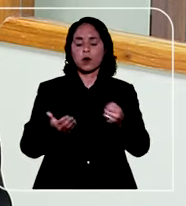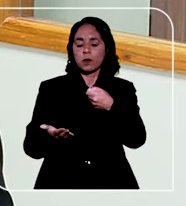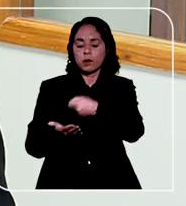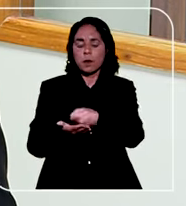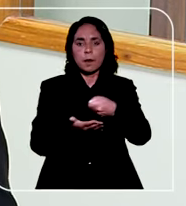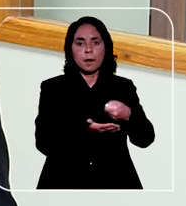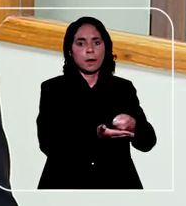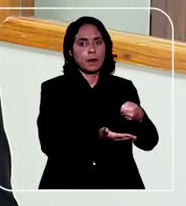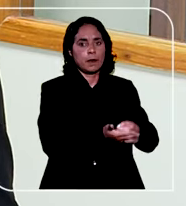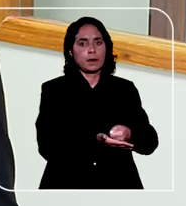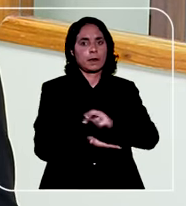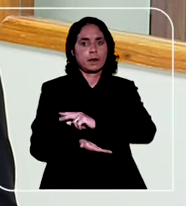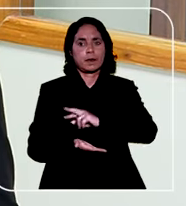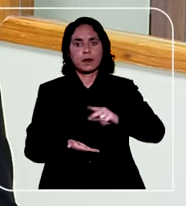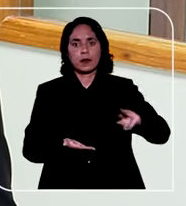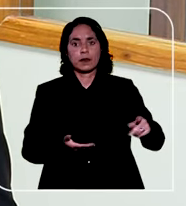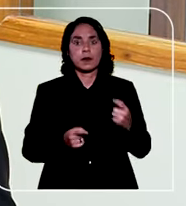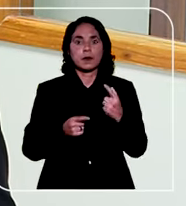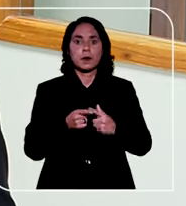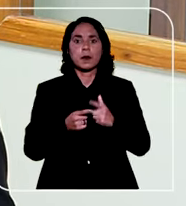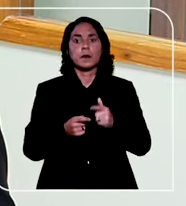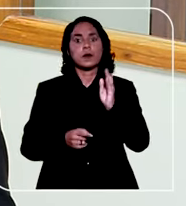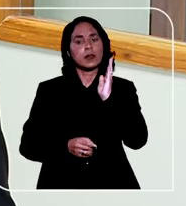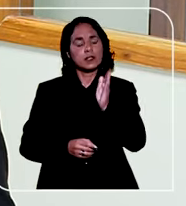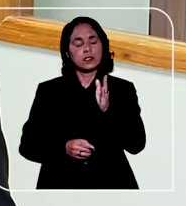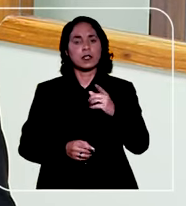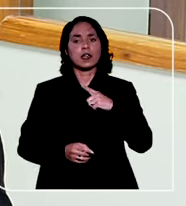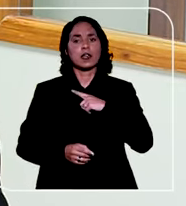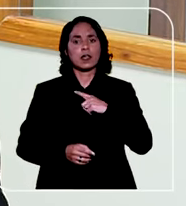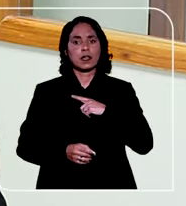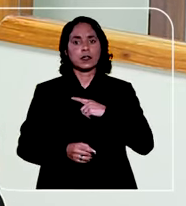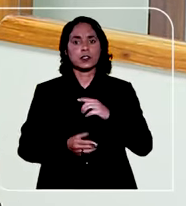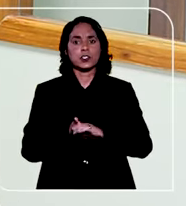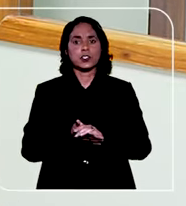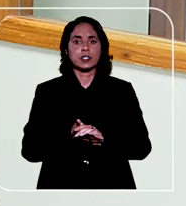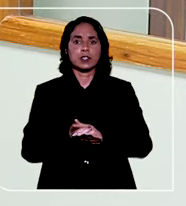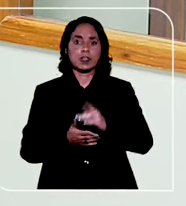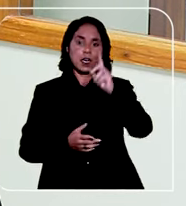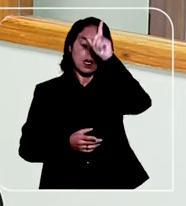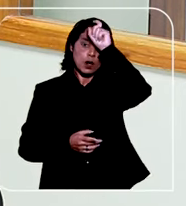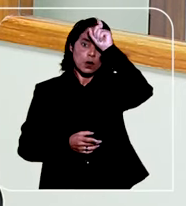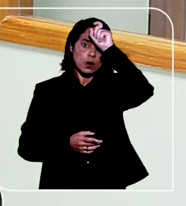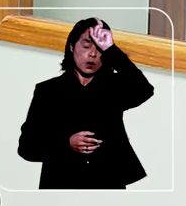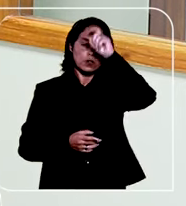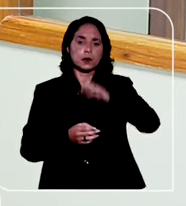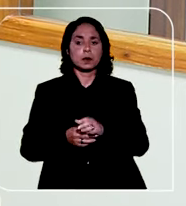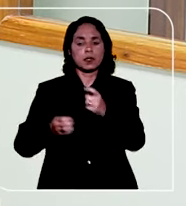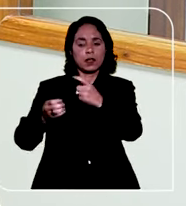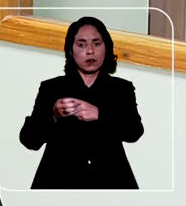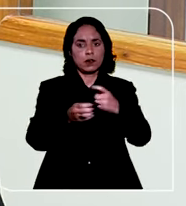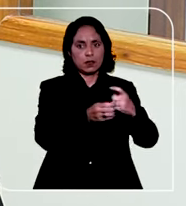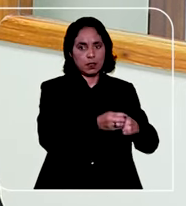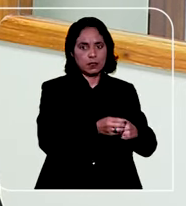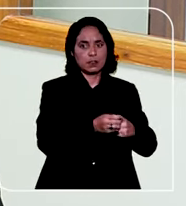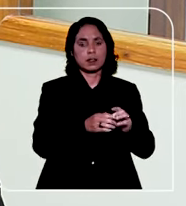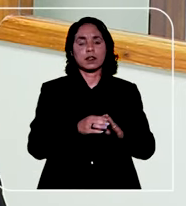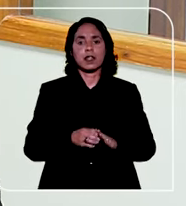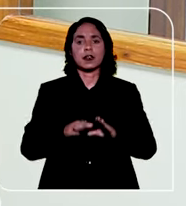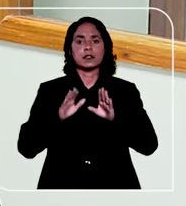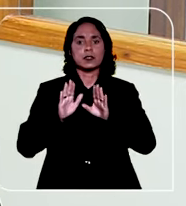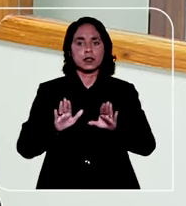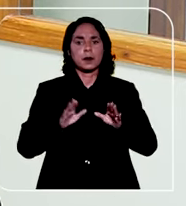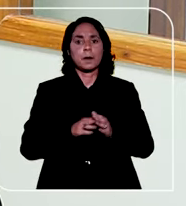as despesas de transporte porque já garantia ao beneficiário o atendimento em hospital que não ficava na cidade onde ele